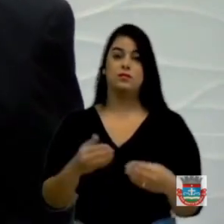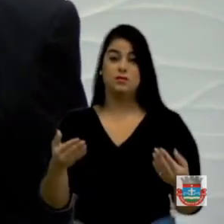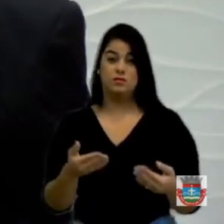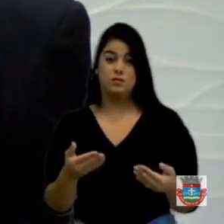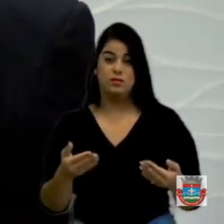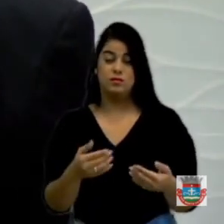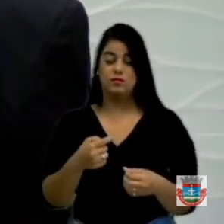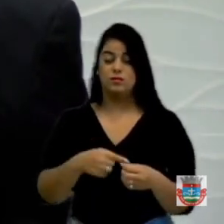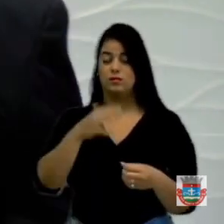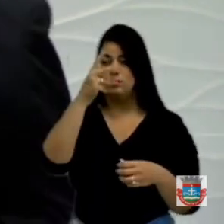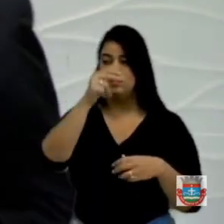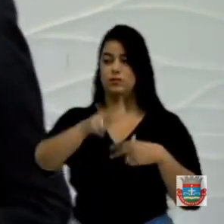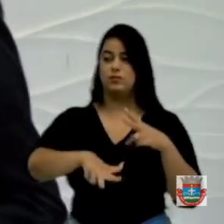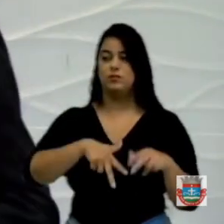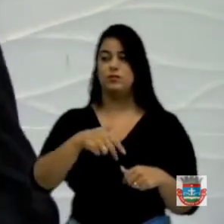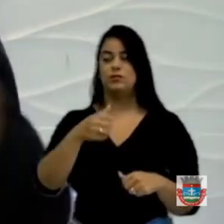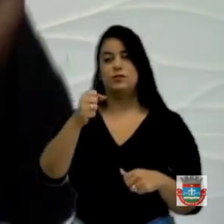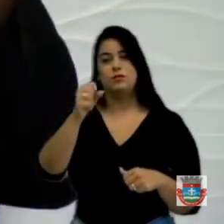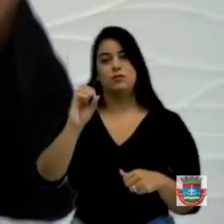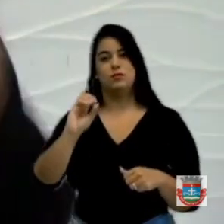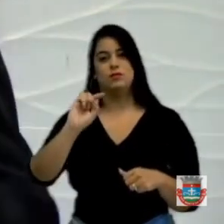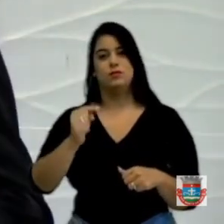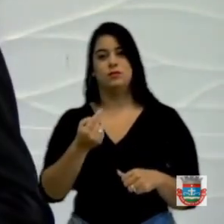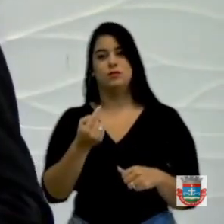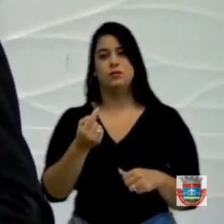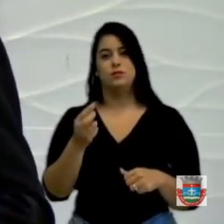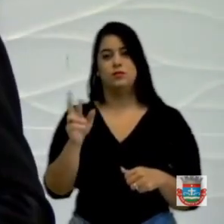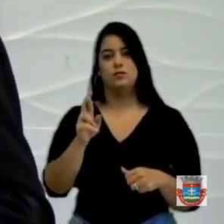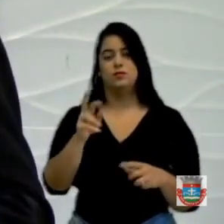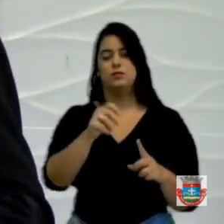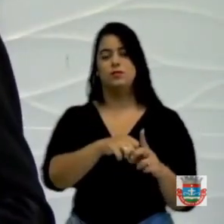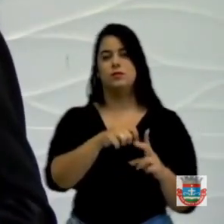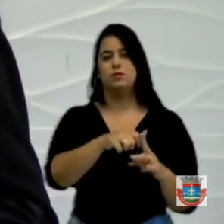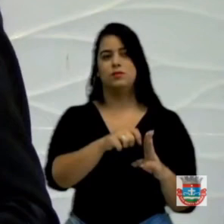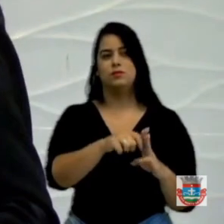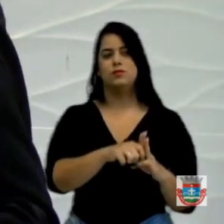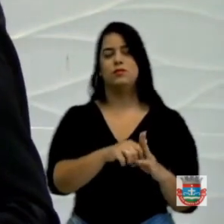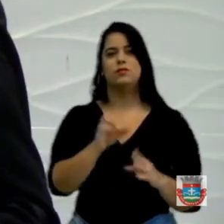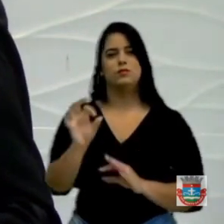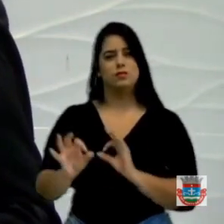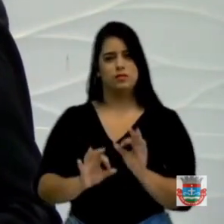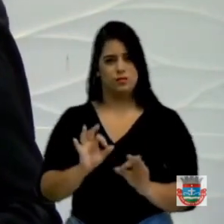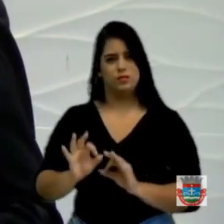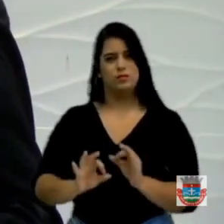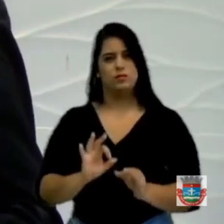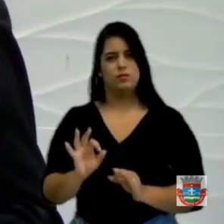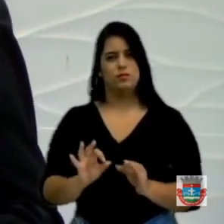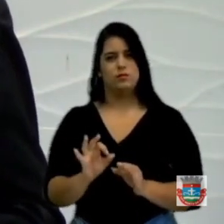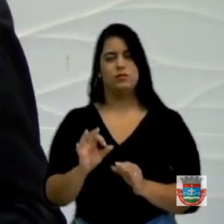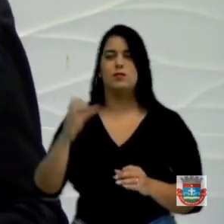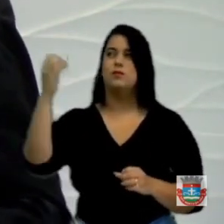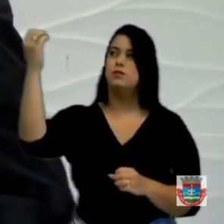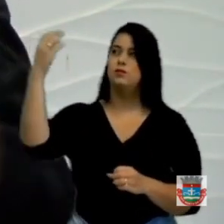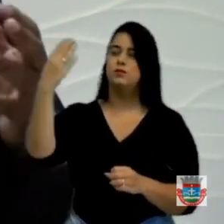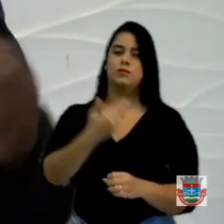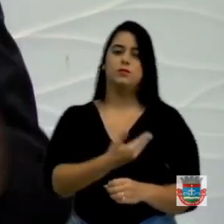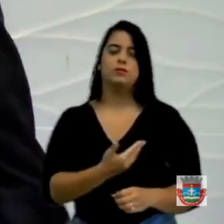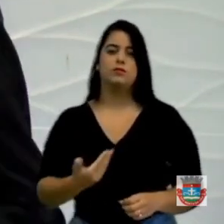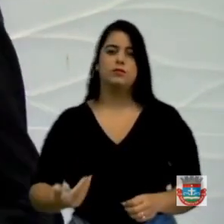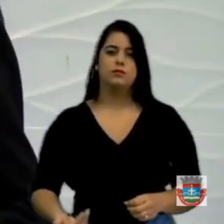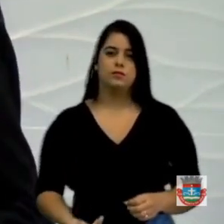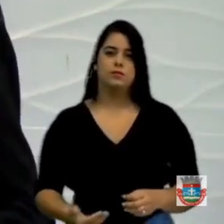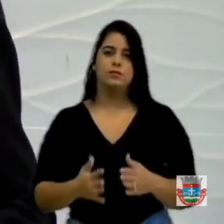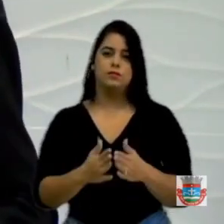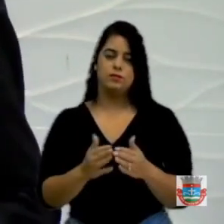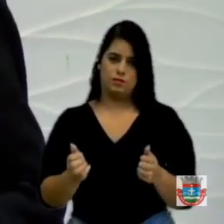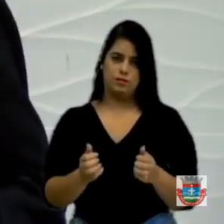Bento deve estar recebendo em torno de 80 mil reais mensal para fazer a parte de iluminação pública. Quero fazer esse apelo